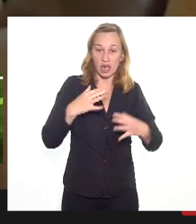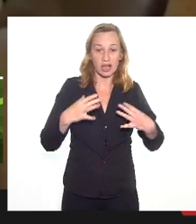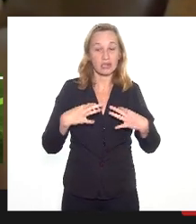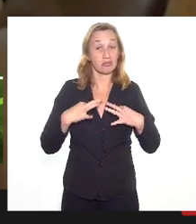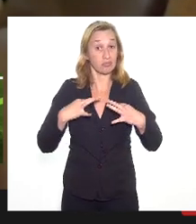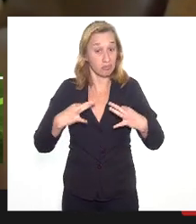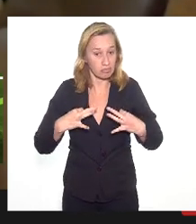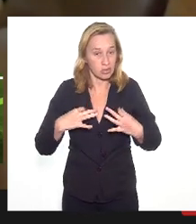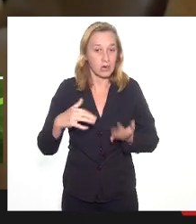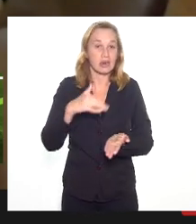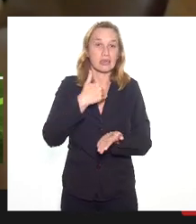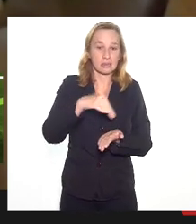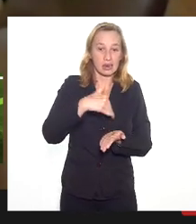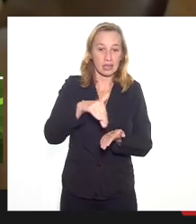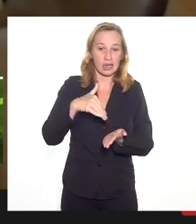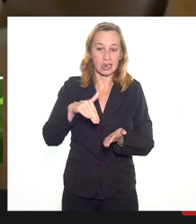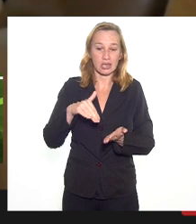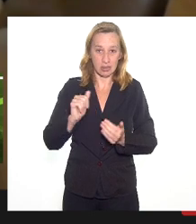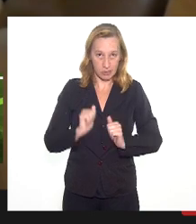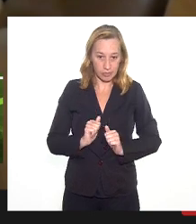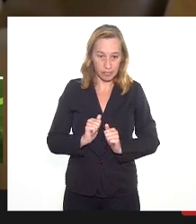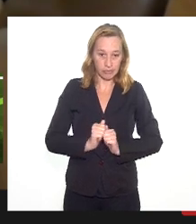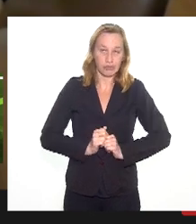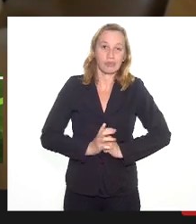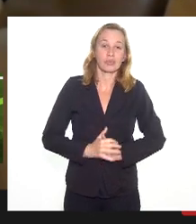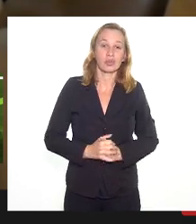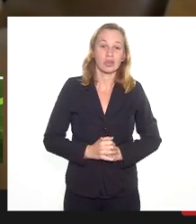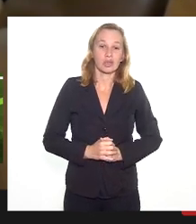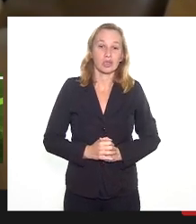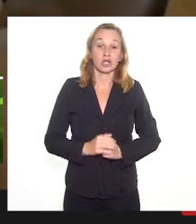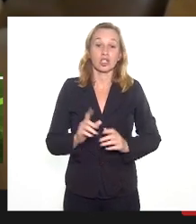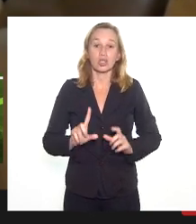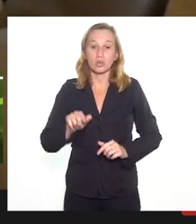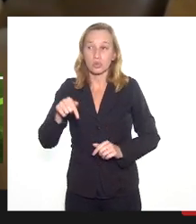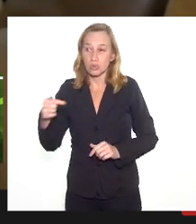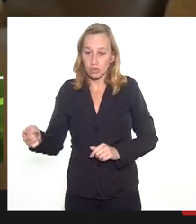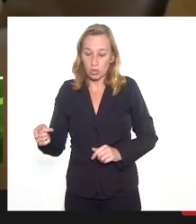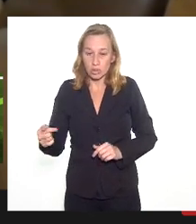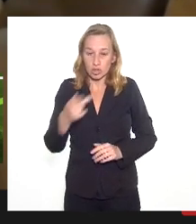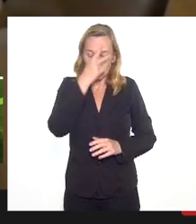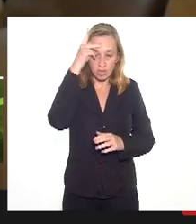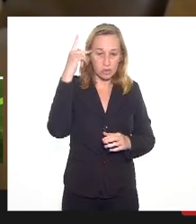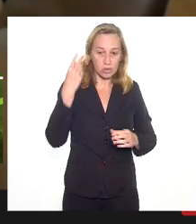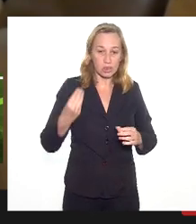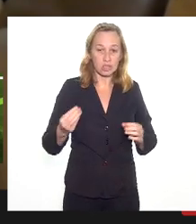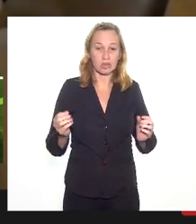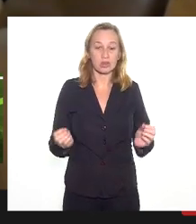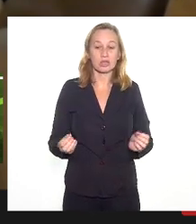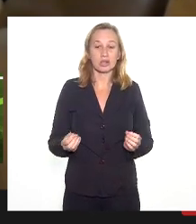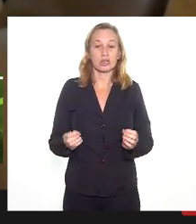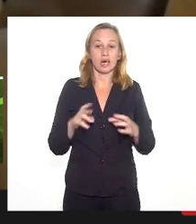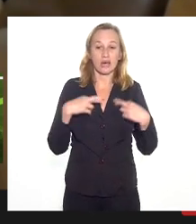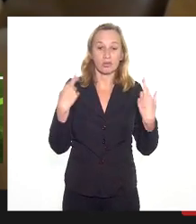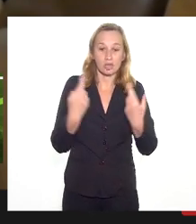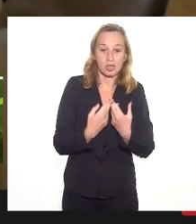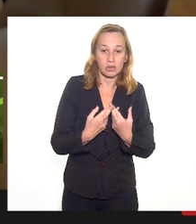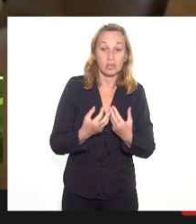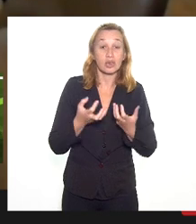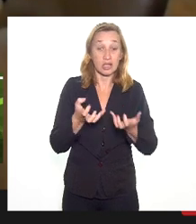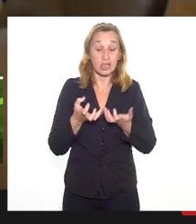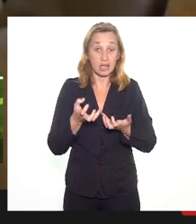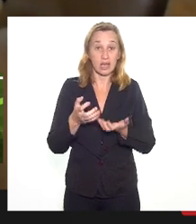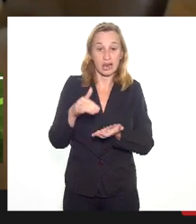sua disposição, tudo que a senhora e os demais participantes dessa reunião acharem pertinentes à secretaria, que